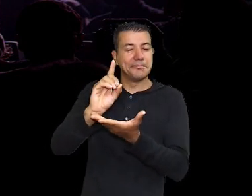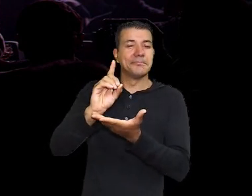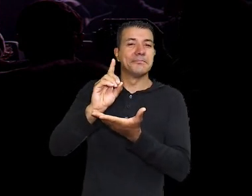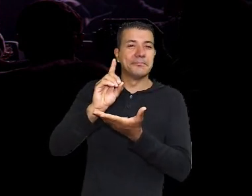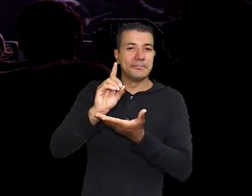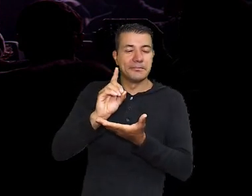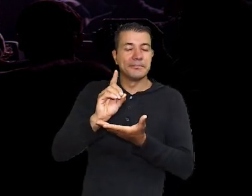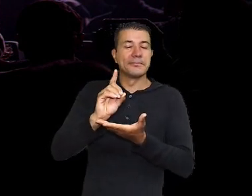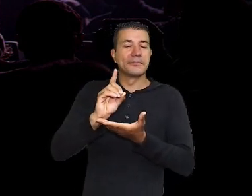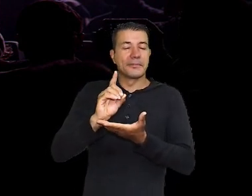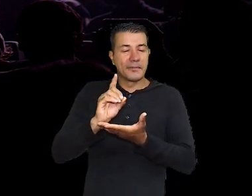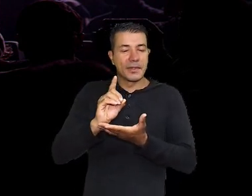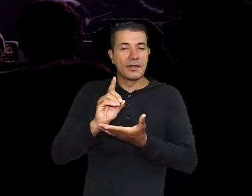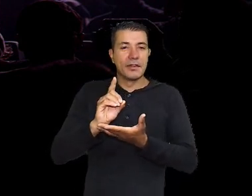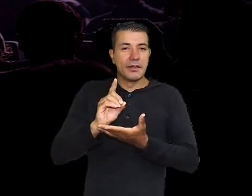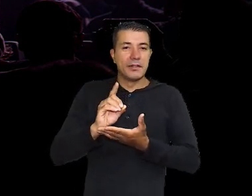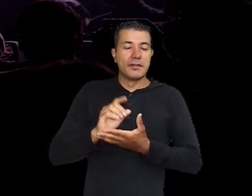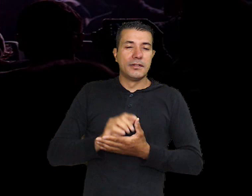fiel.